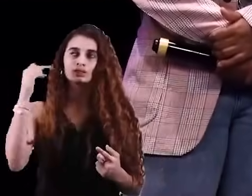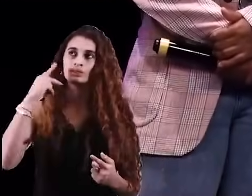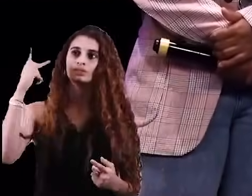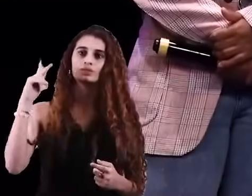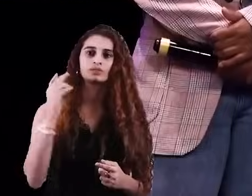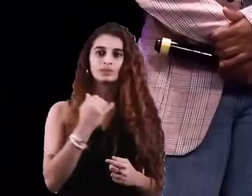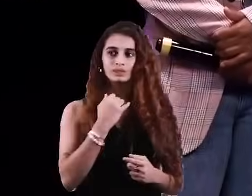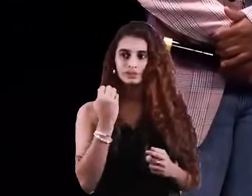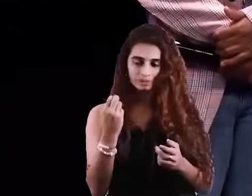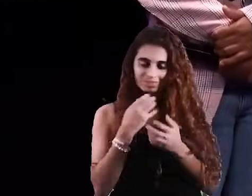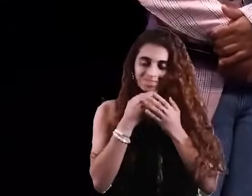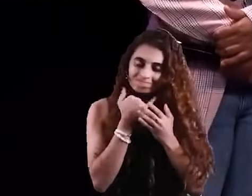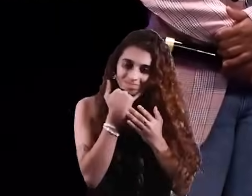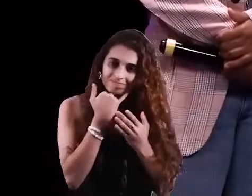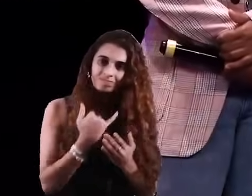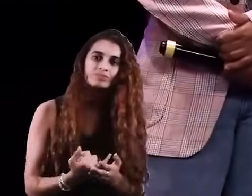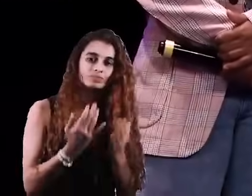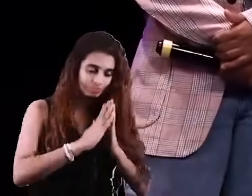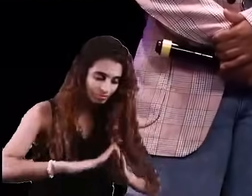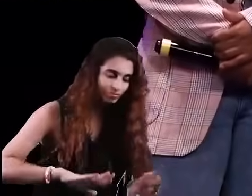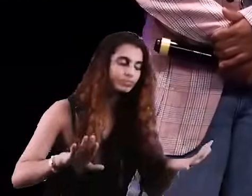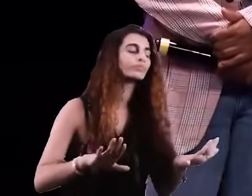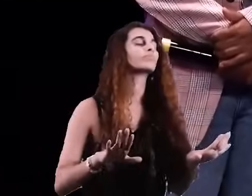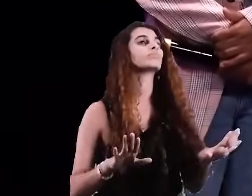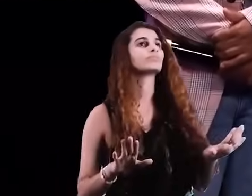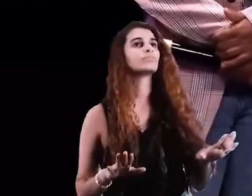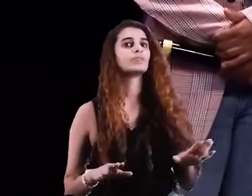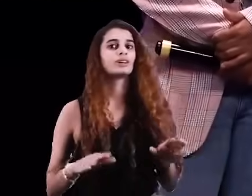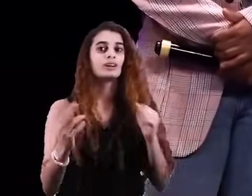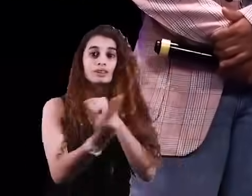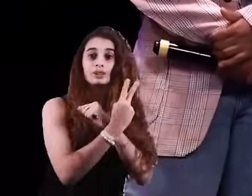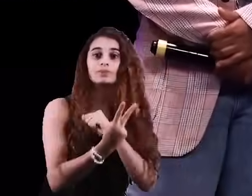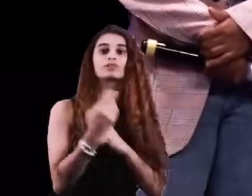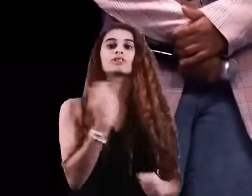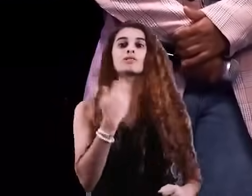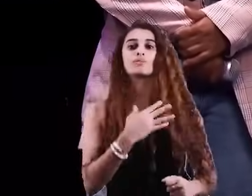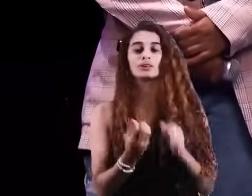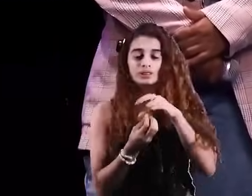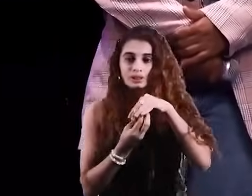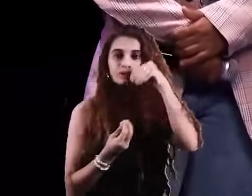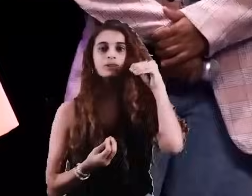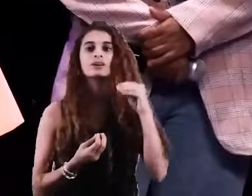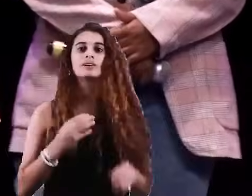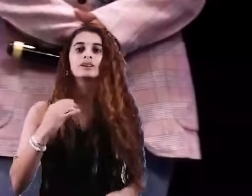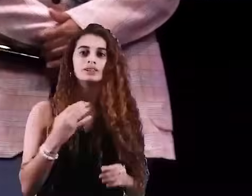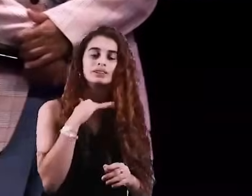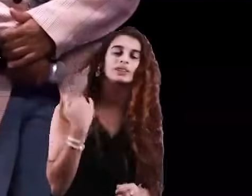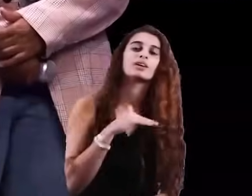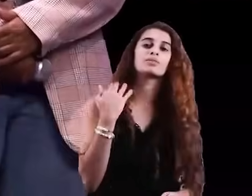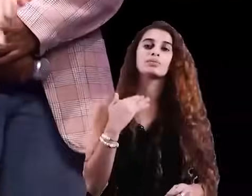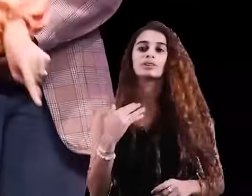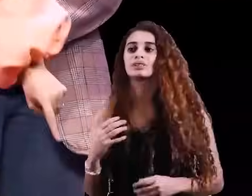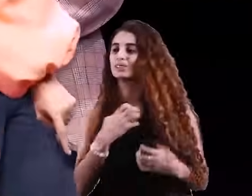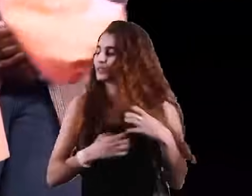diante de Deus vai te proteger da morte da sua alma, da morte de uma angústia, da morte de uma